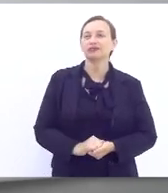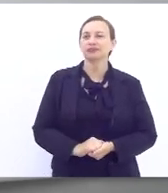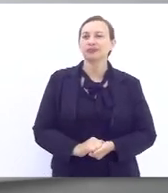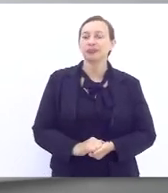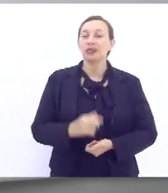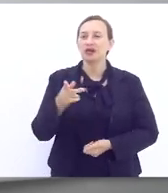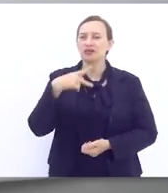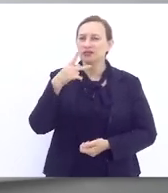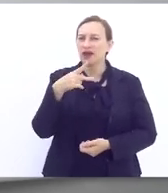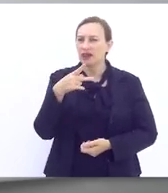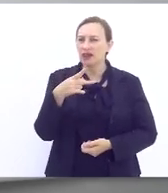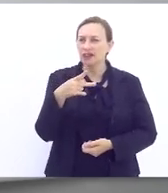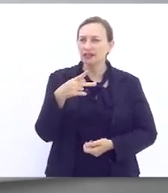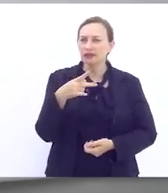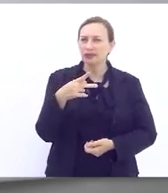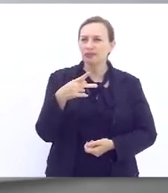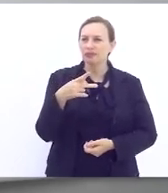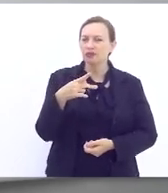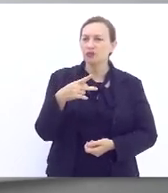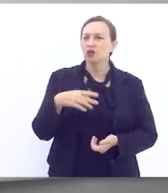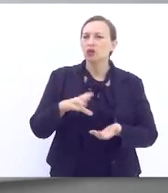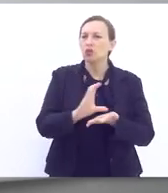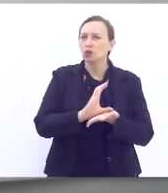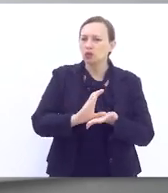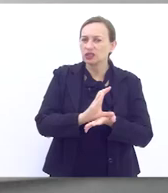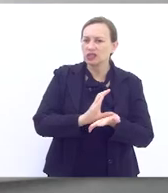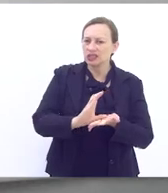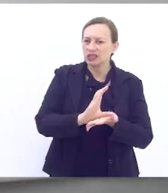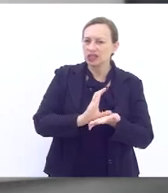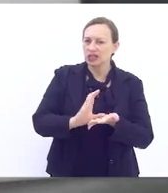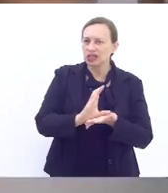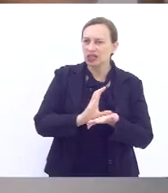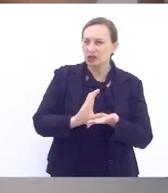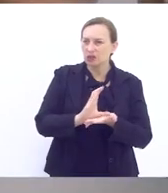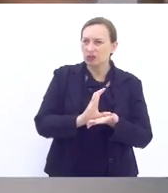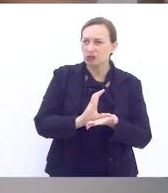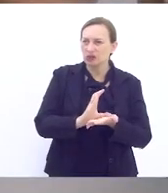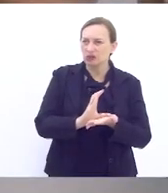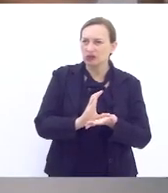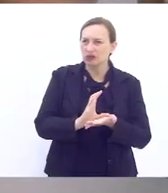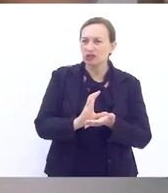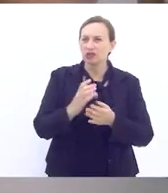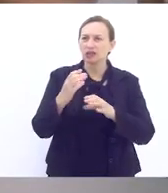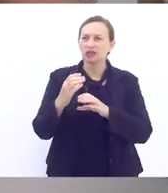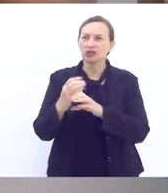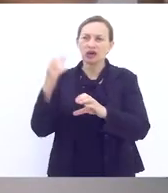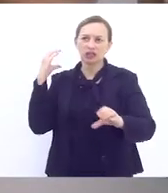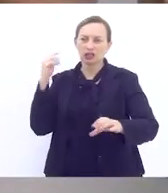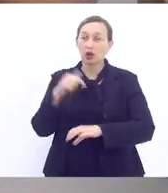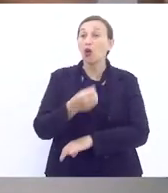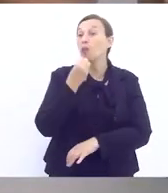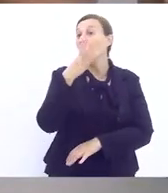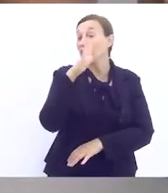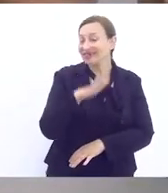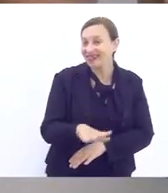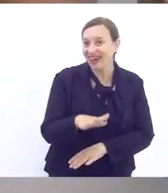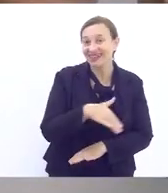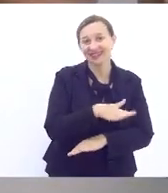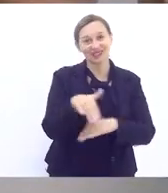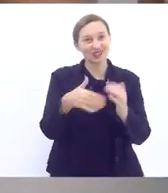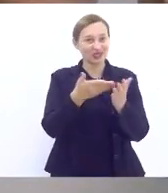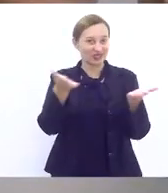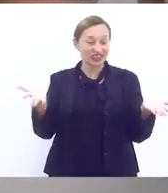falando aqui pelo conselho de arquitetura e urbanismo Olá boa tarde a todos